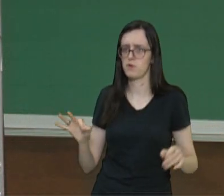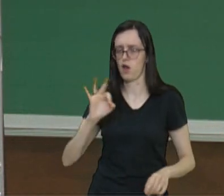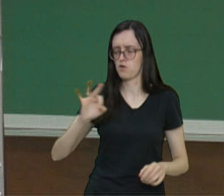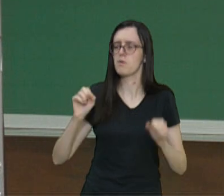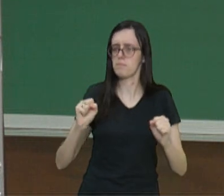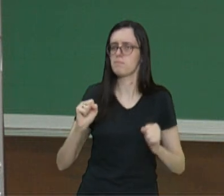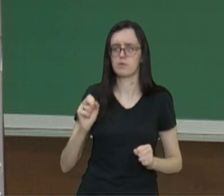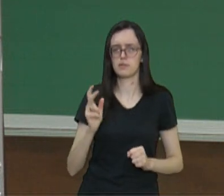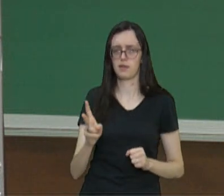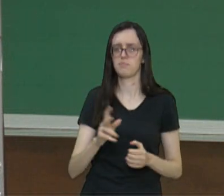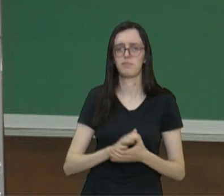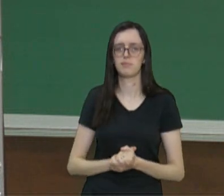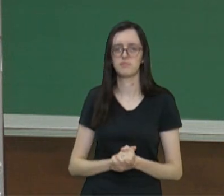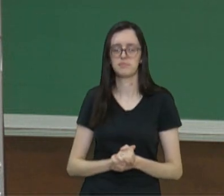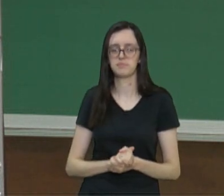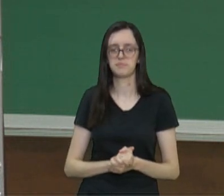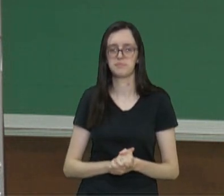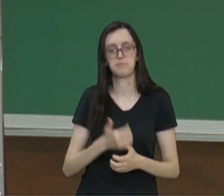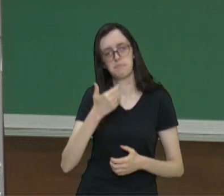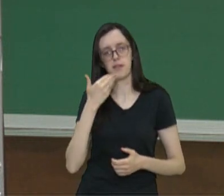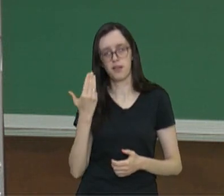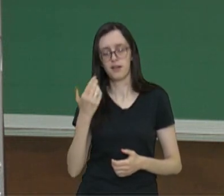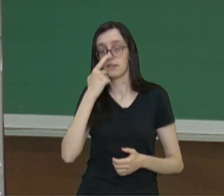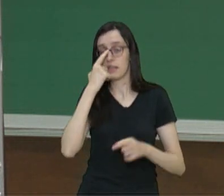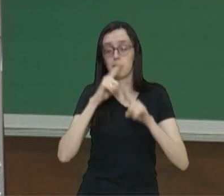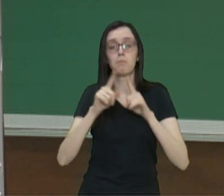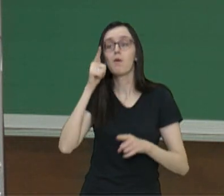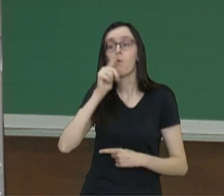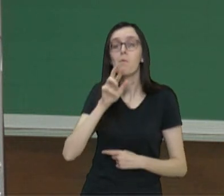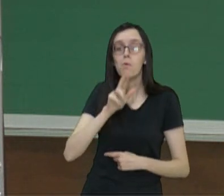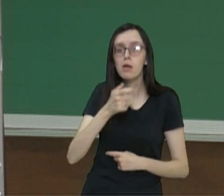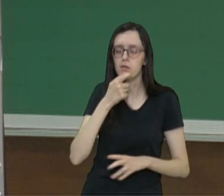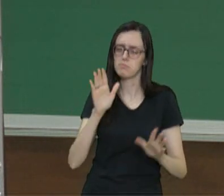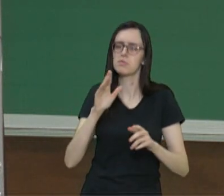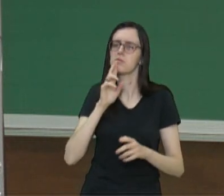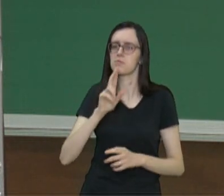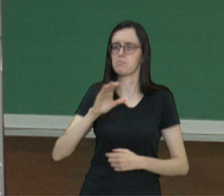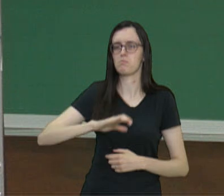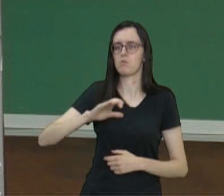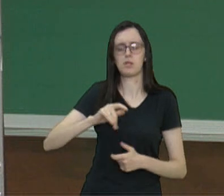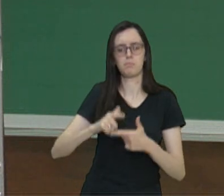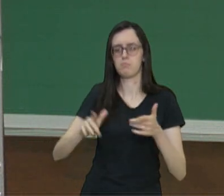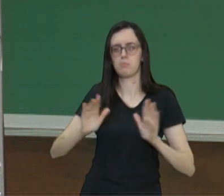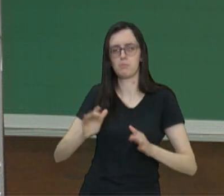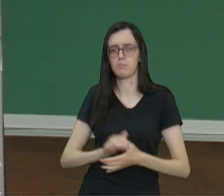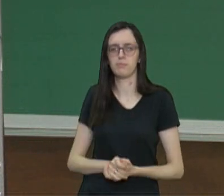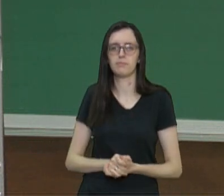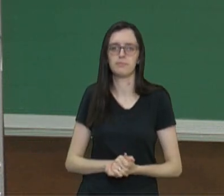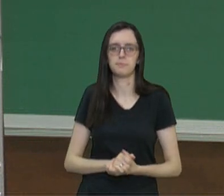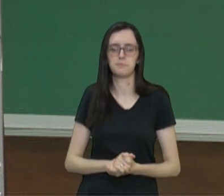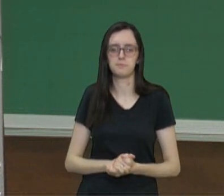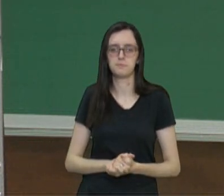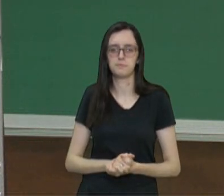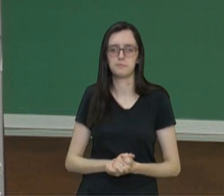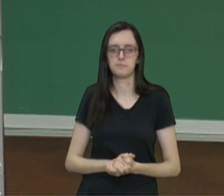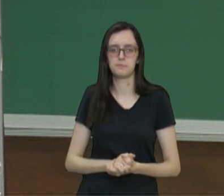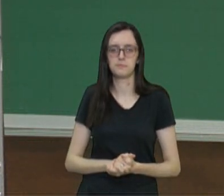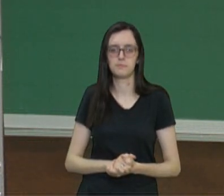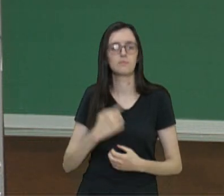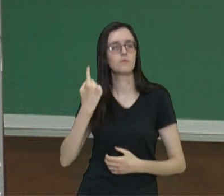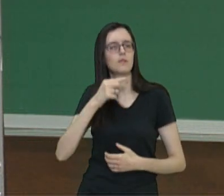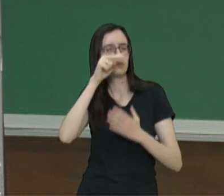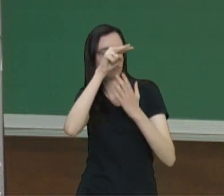inglês? Sempre, claro, muito melhor. Mas se você não consegue, responde em português, não tem problema. Então vamos lá. Pelo que lemos